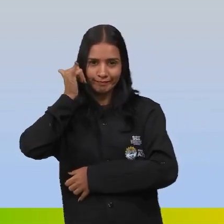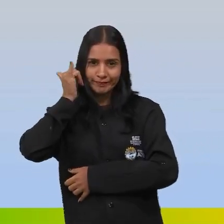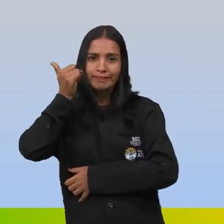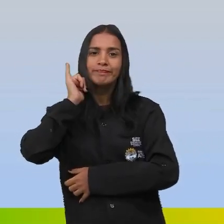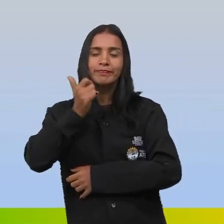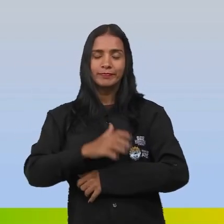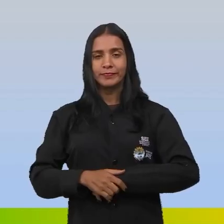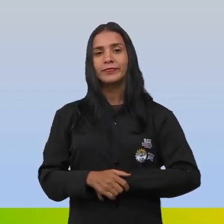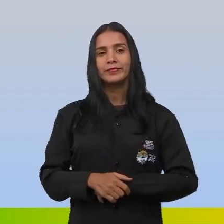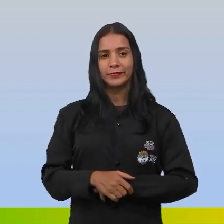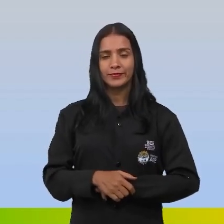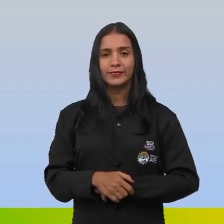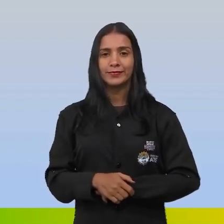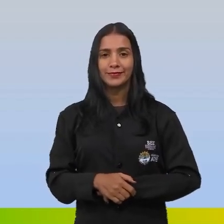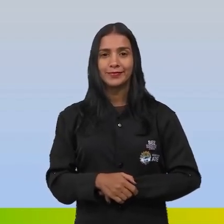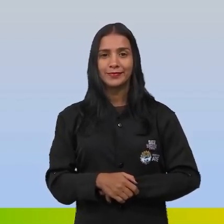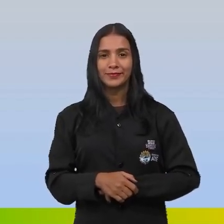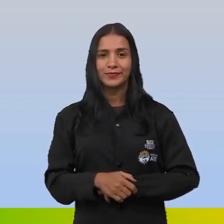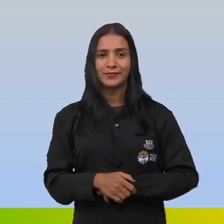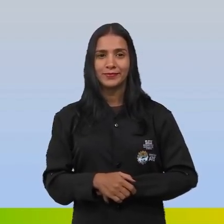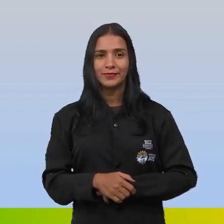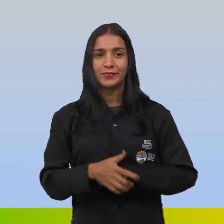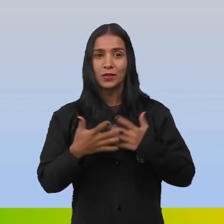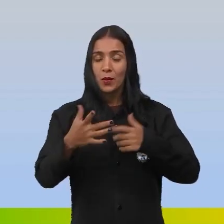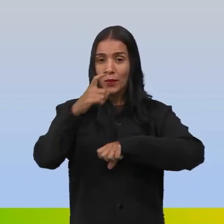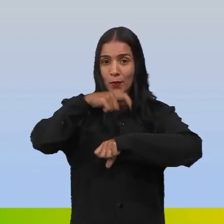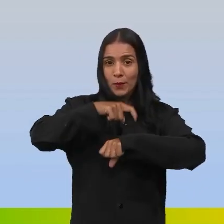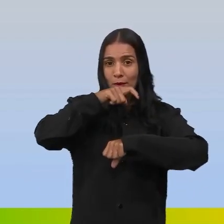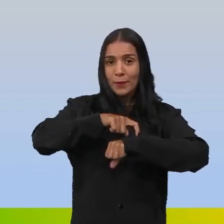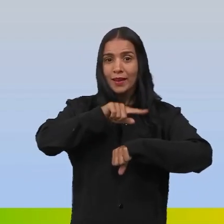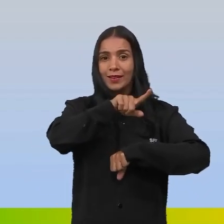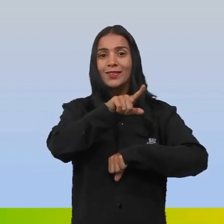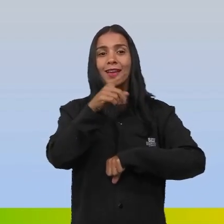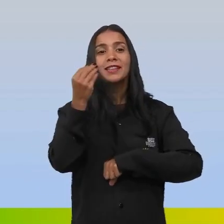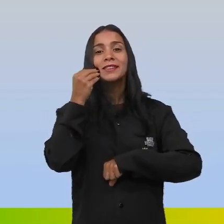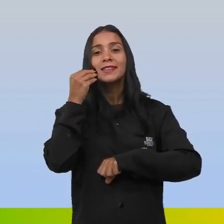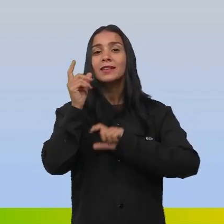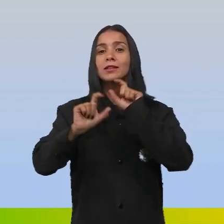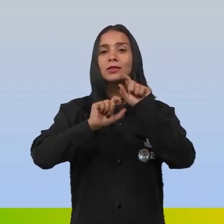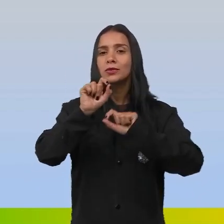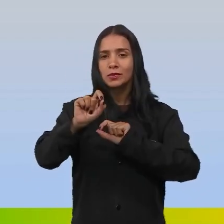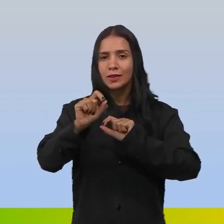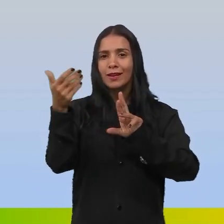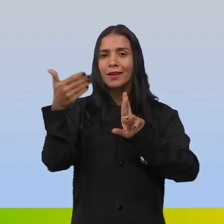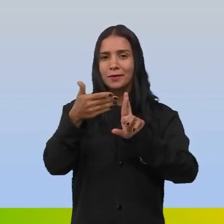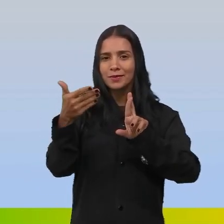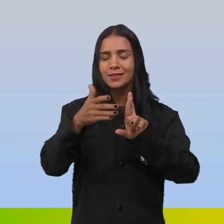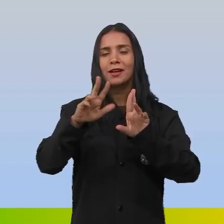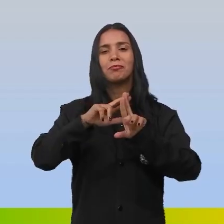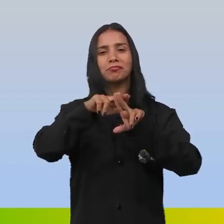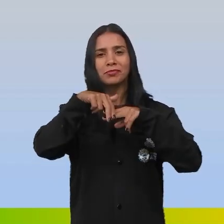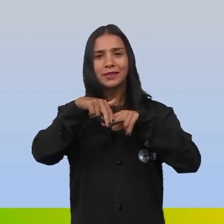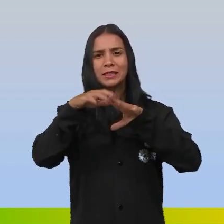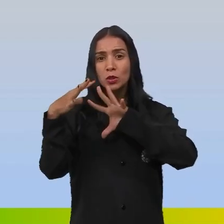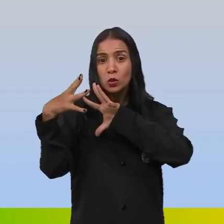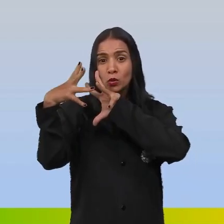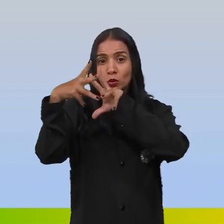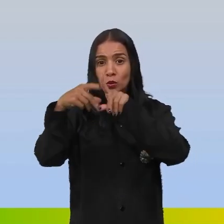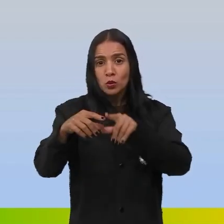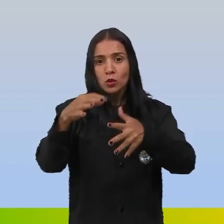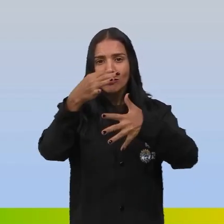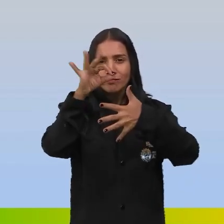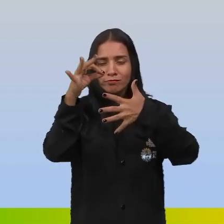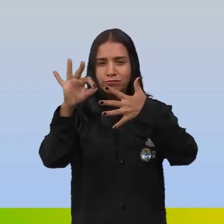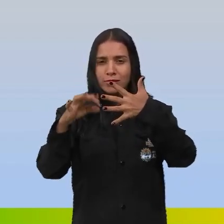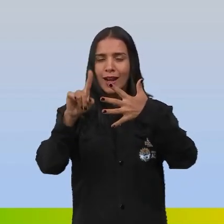a cena daquele momento, a cena que está sendo representada. Tudo isso aqui, quando a gente